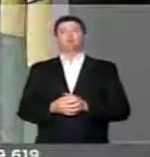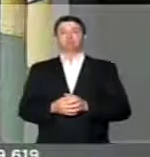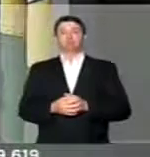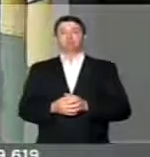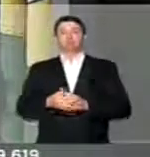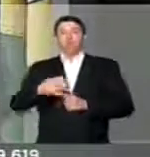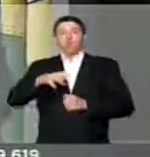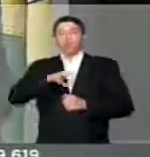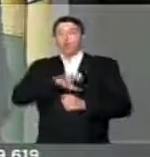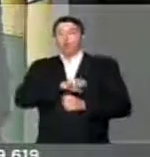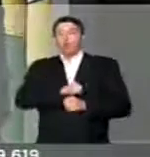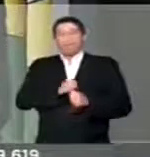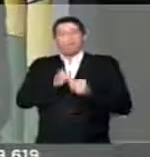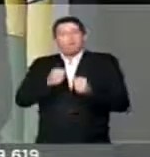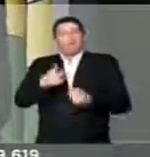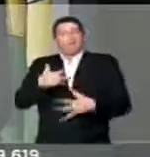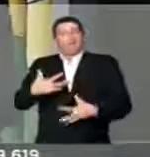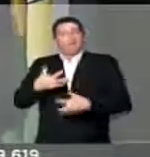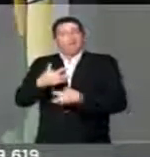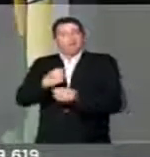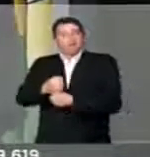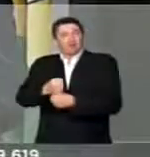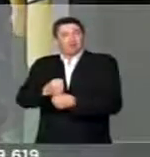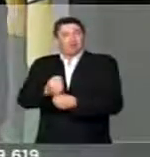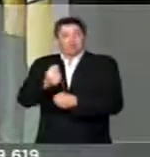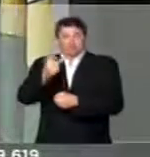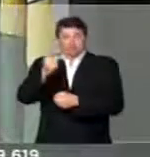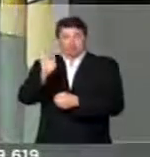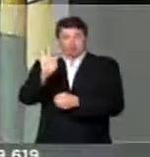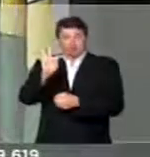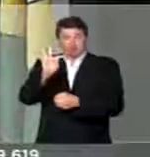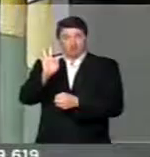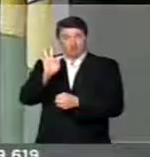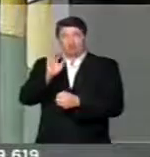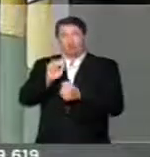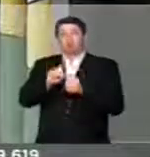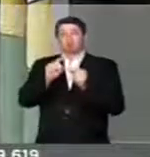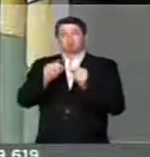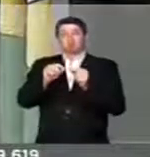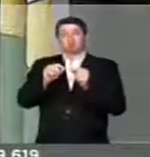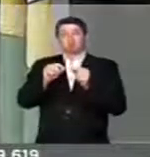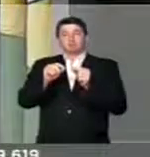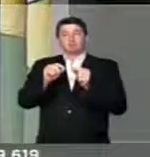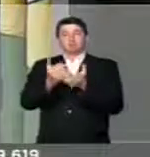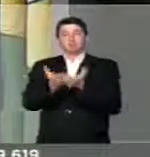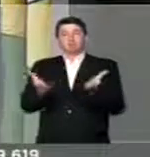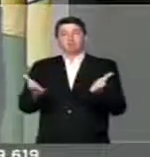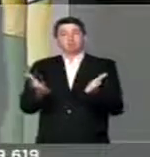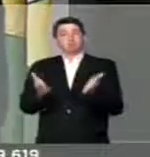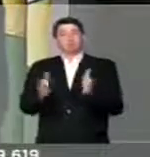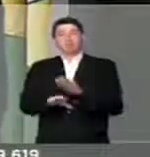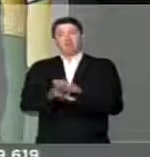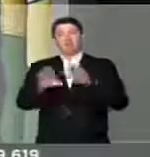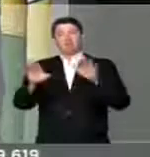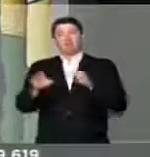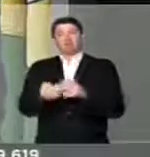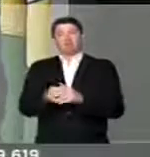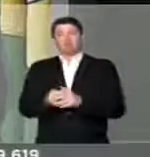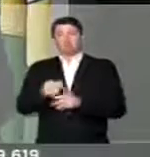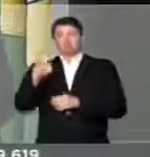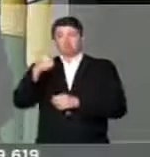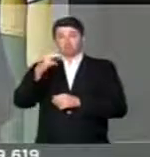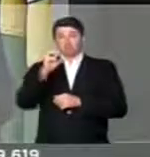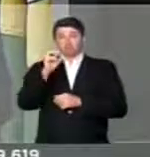provando e gostando do poder, o PT acabou se perdendo. Em